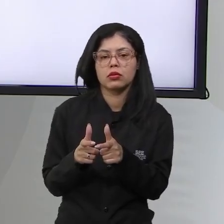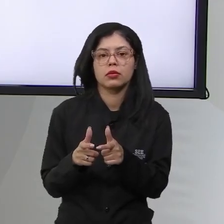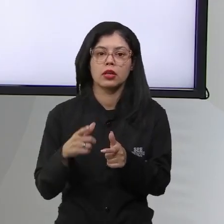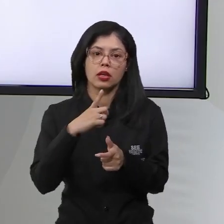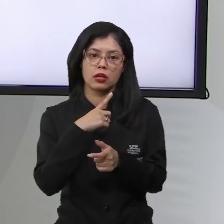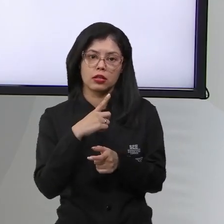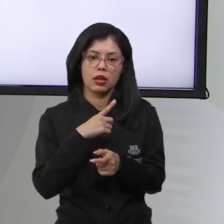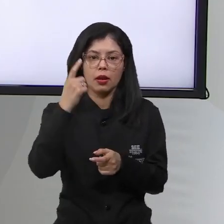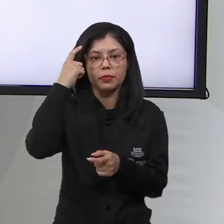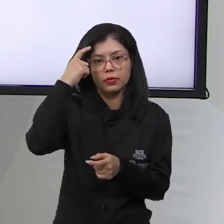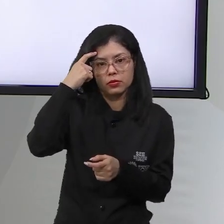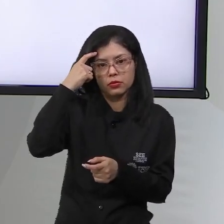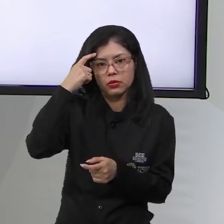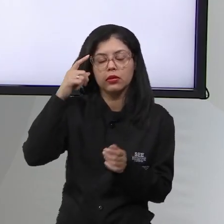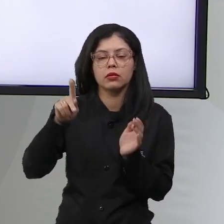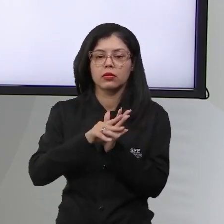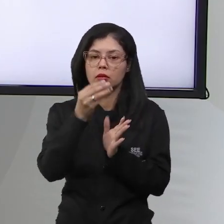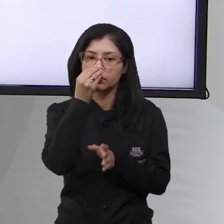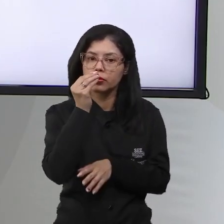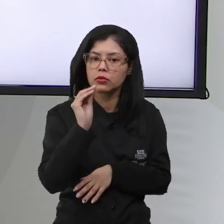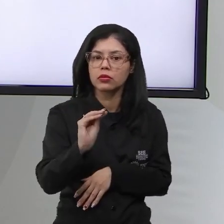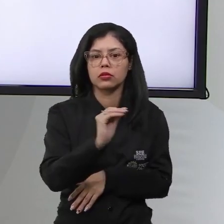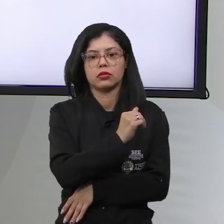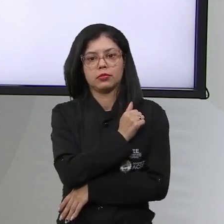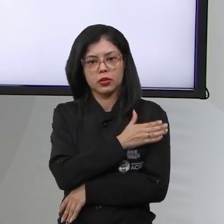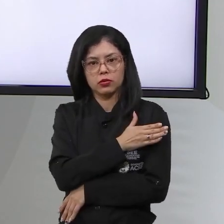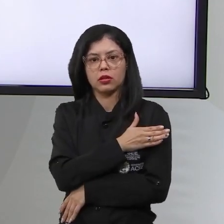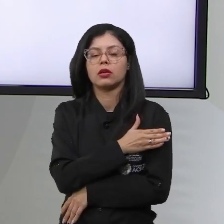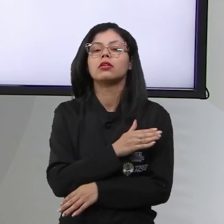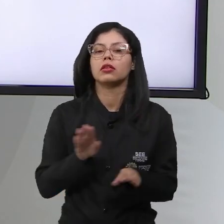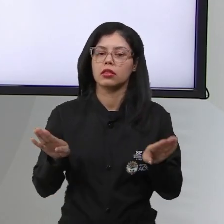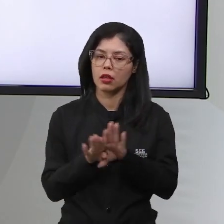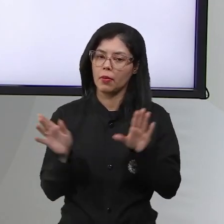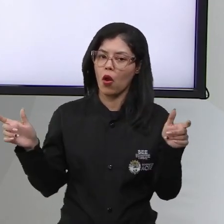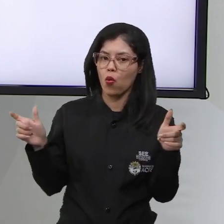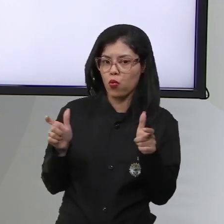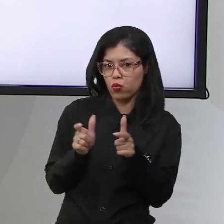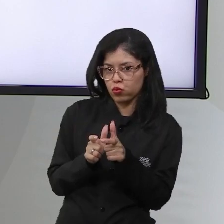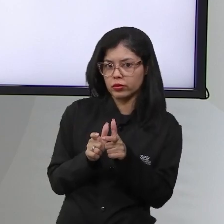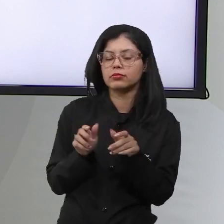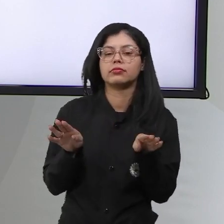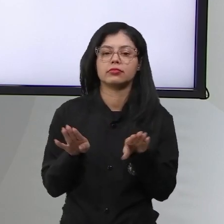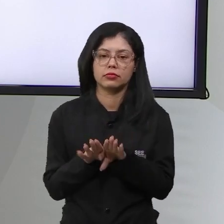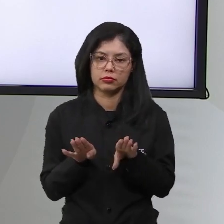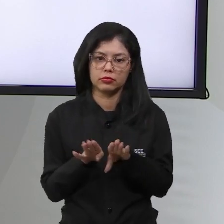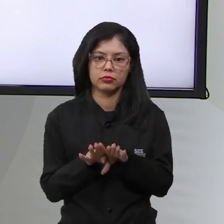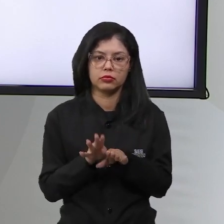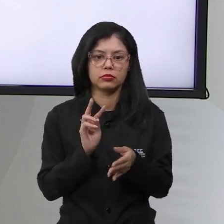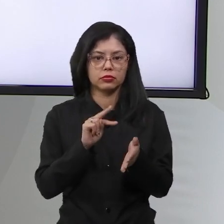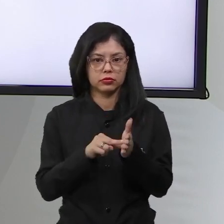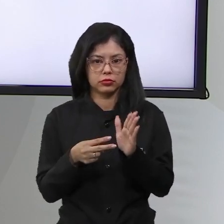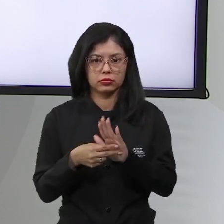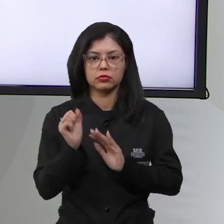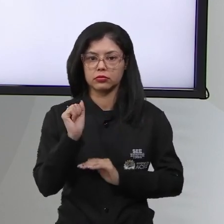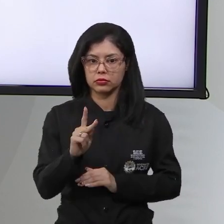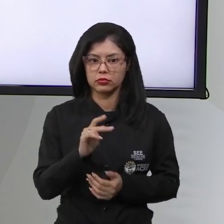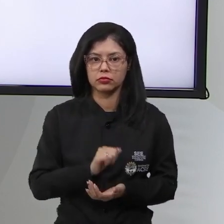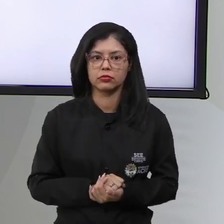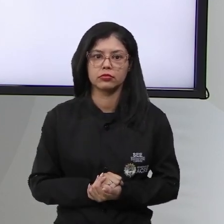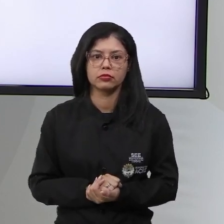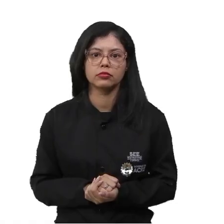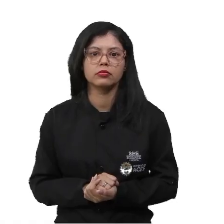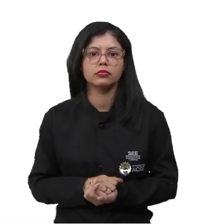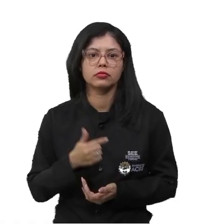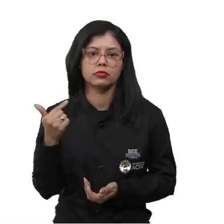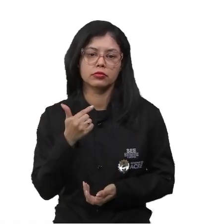a mentalidade discriminatória das pessoas também venha a ser reduzida de forma significativa. Vamos para a